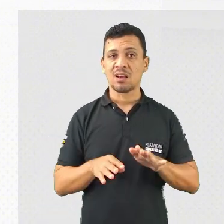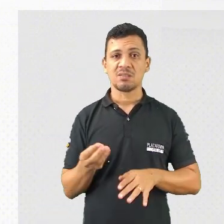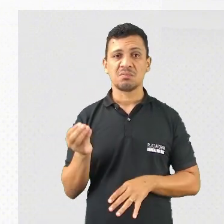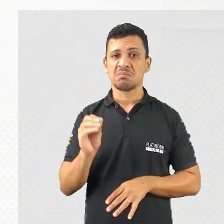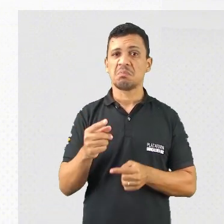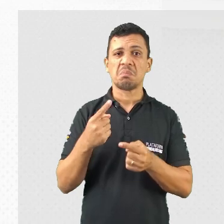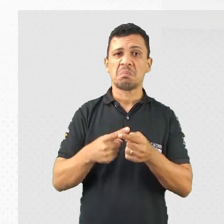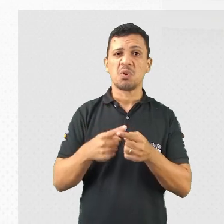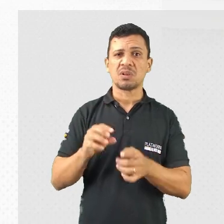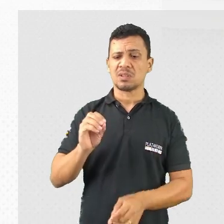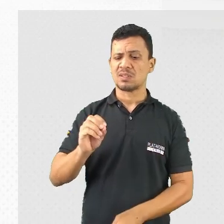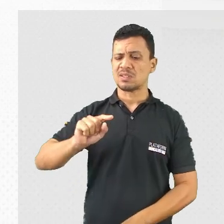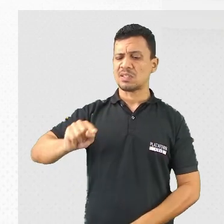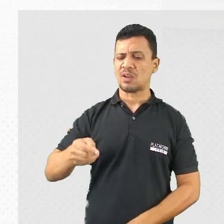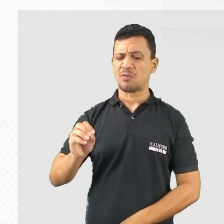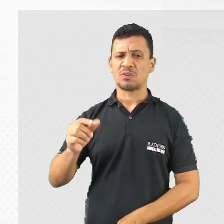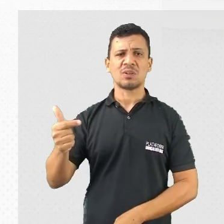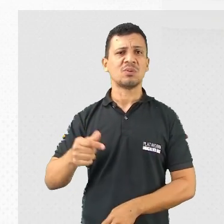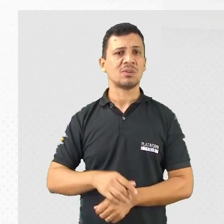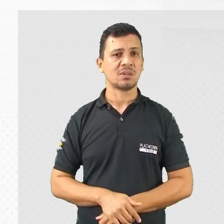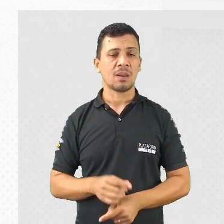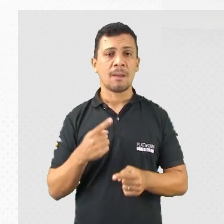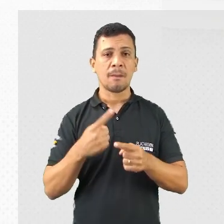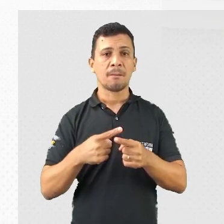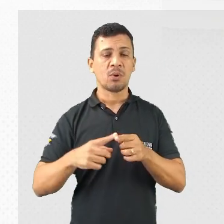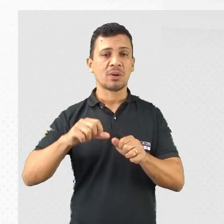ficou 0,02? Porque você transformou